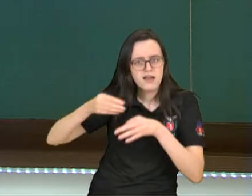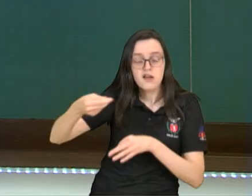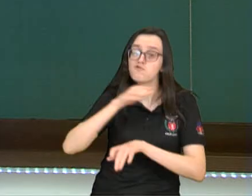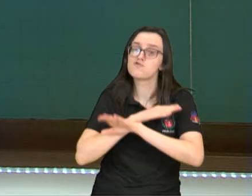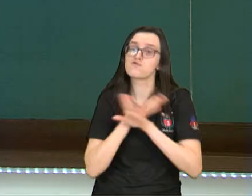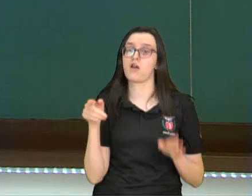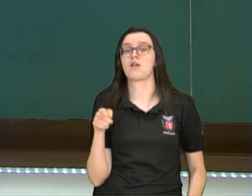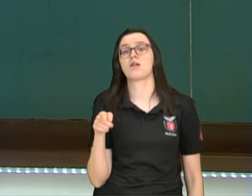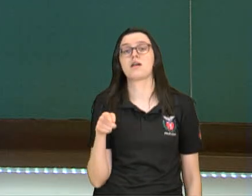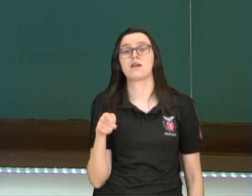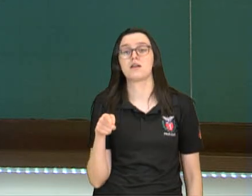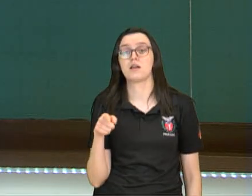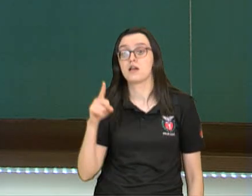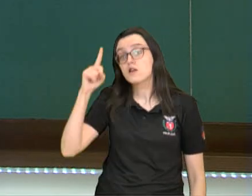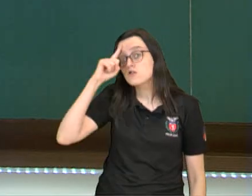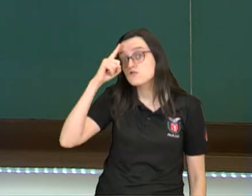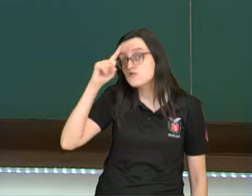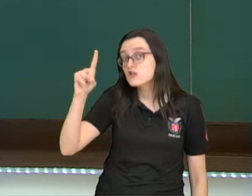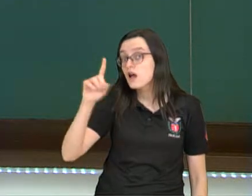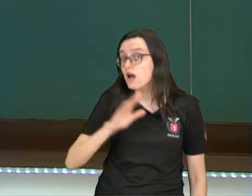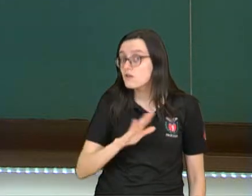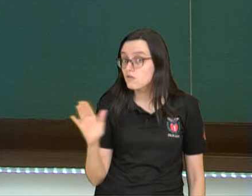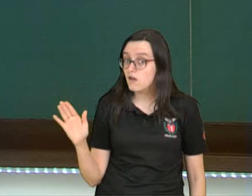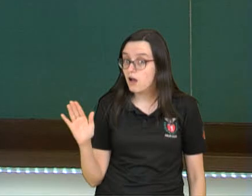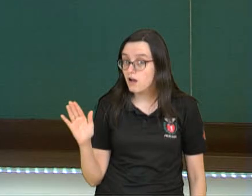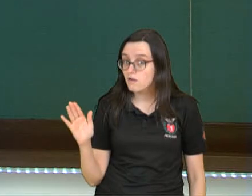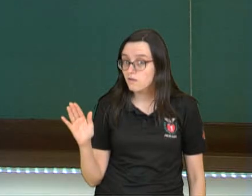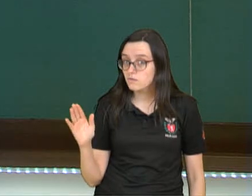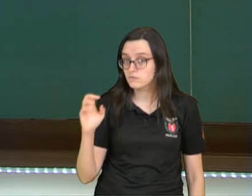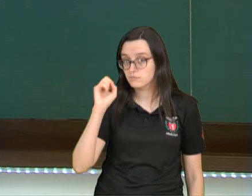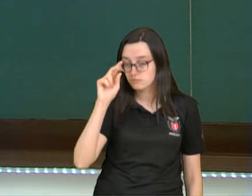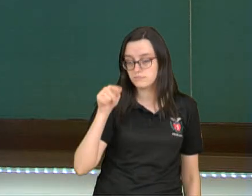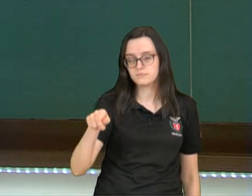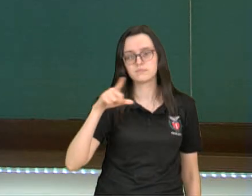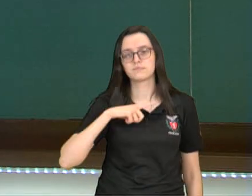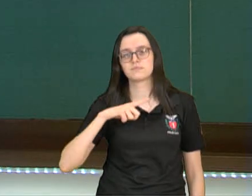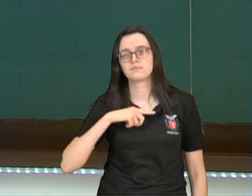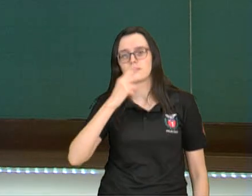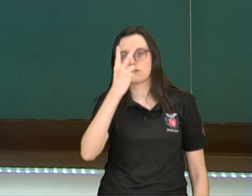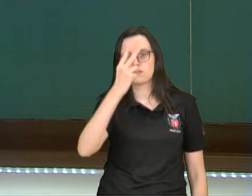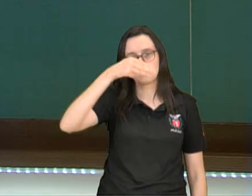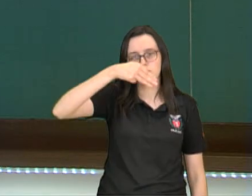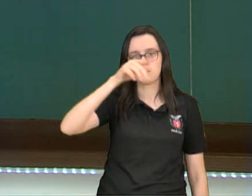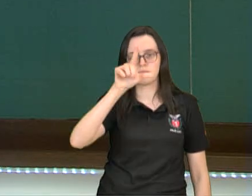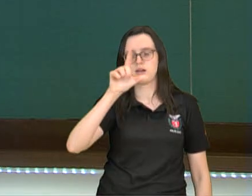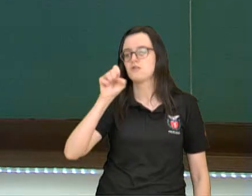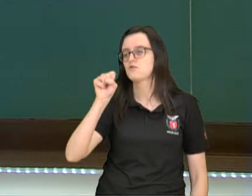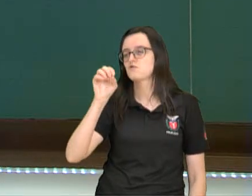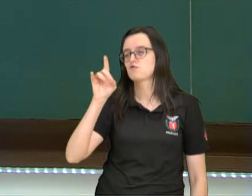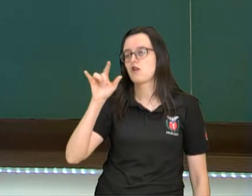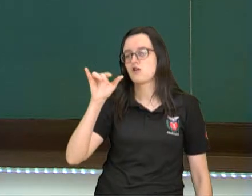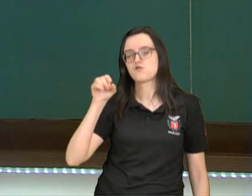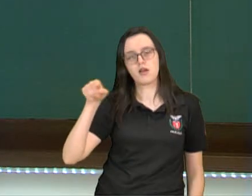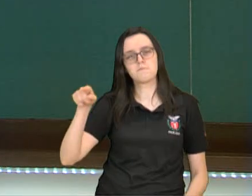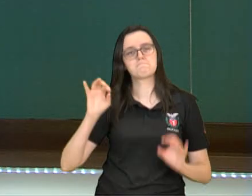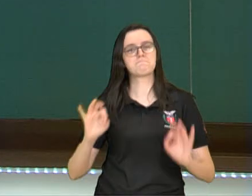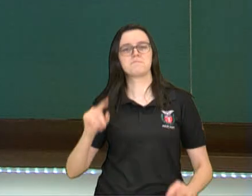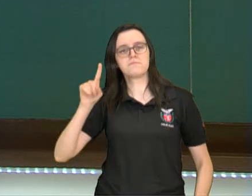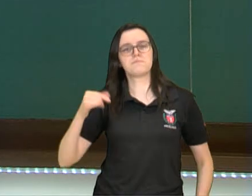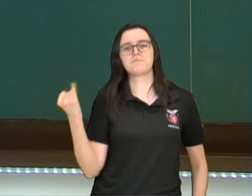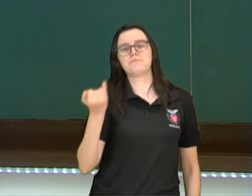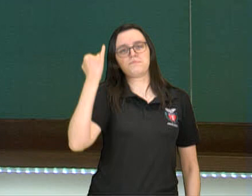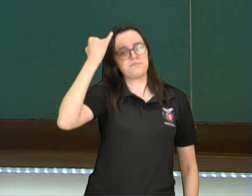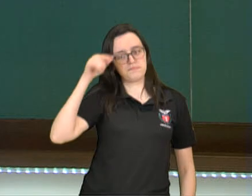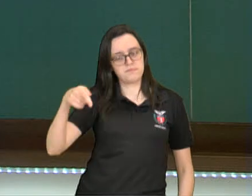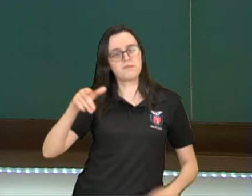Só por dia. Naquela quantidade tem 2 miligramas de sódio, que é o que é